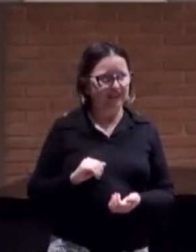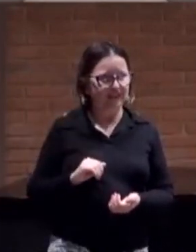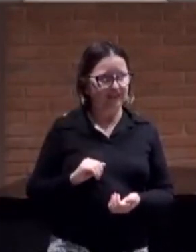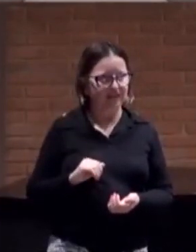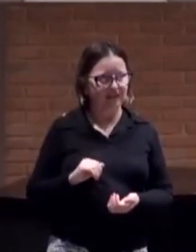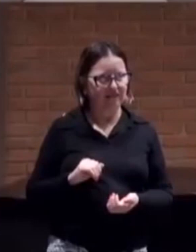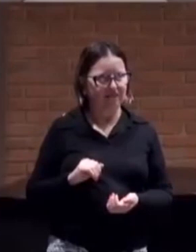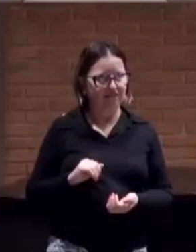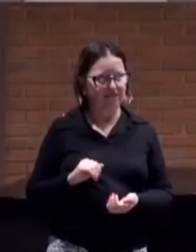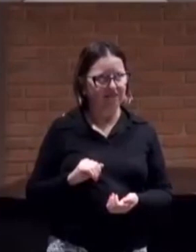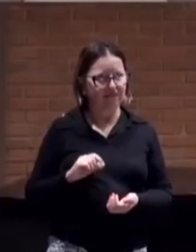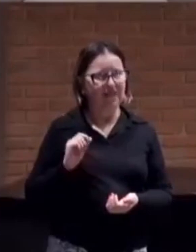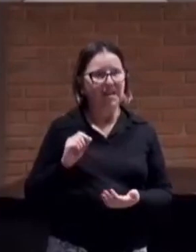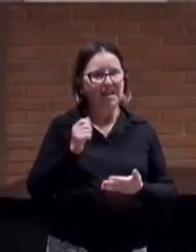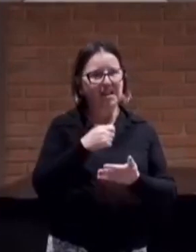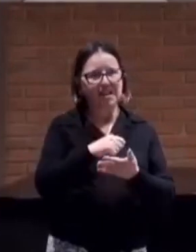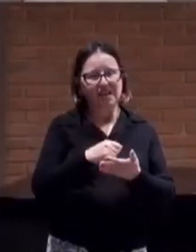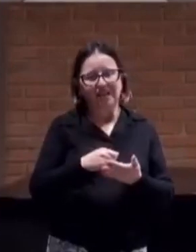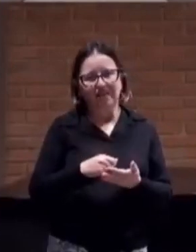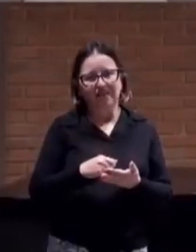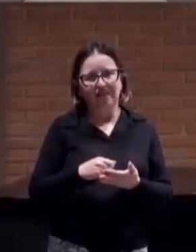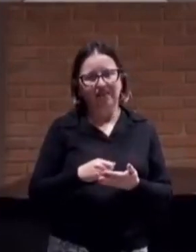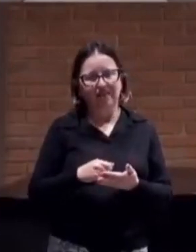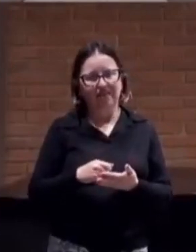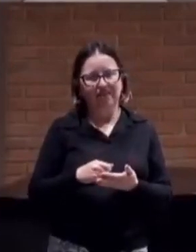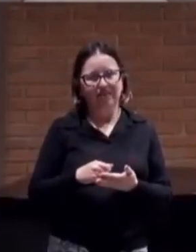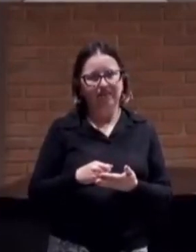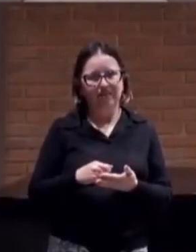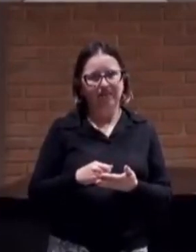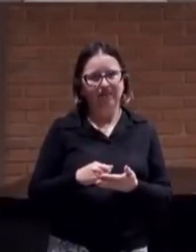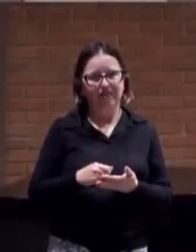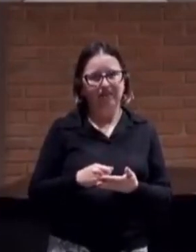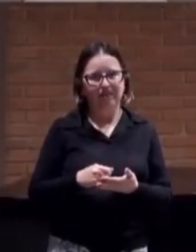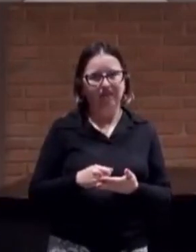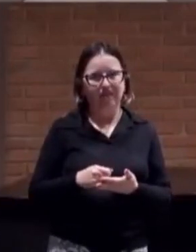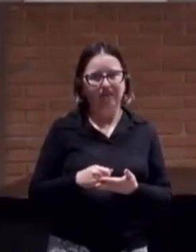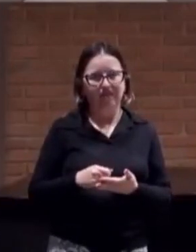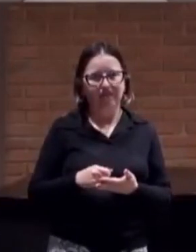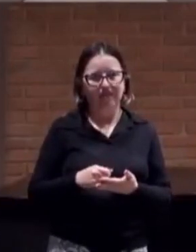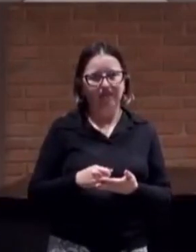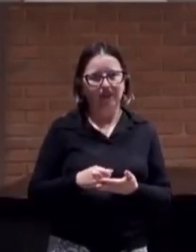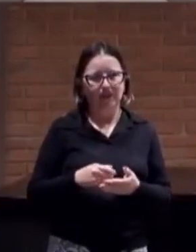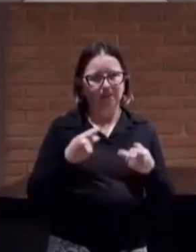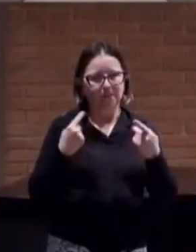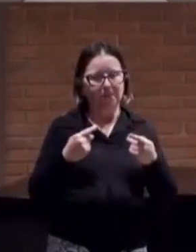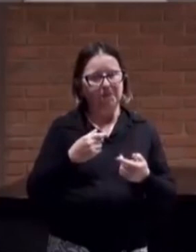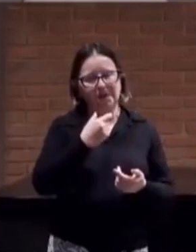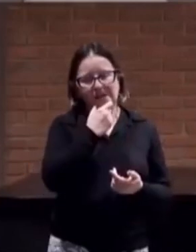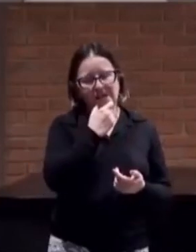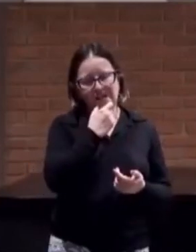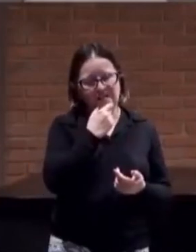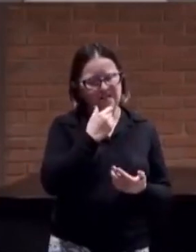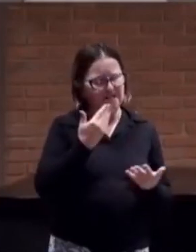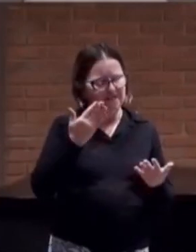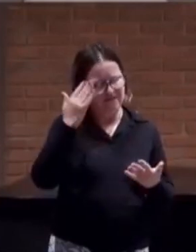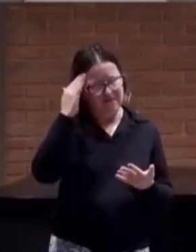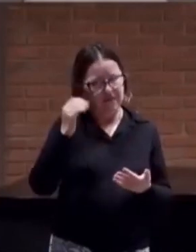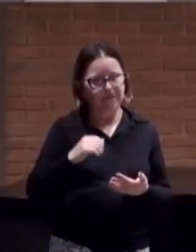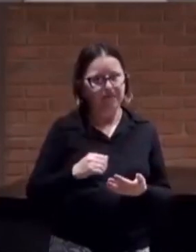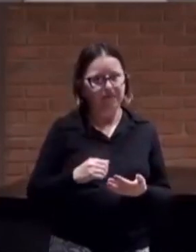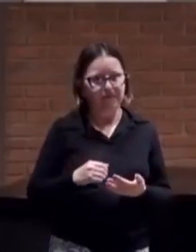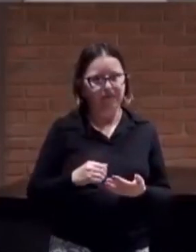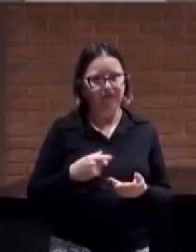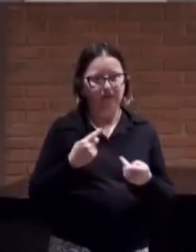Tozer, não sei se foi Torrey, disse assim: dá-me